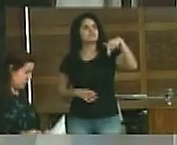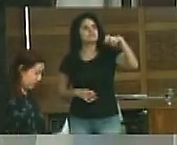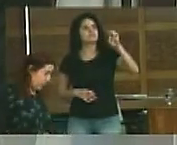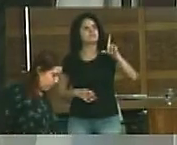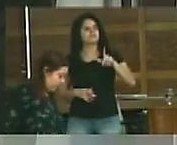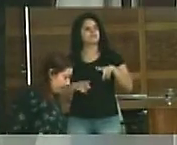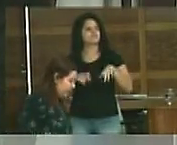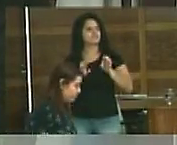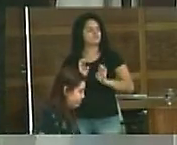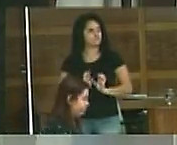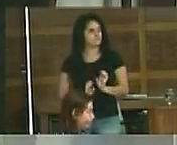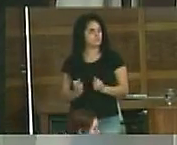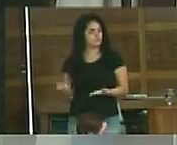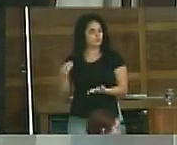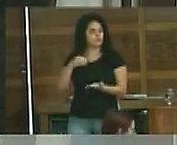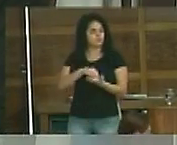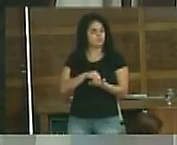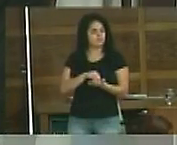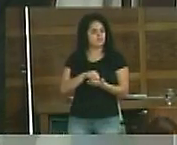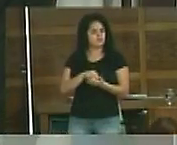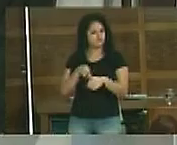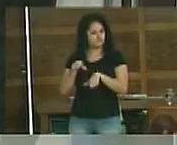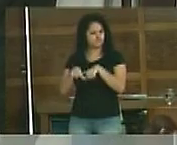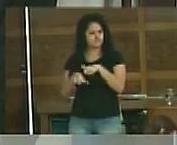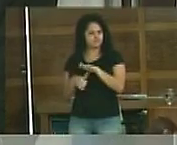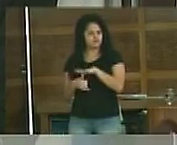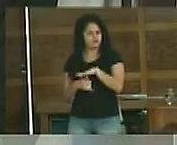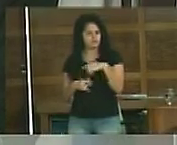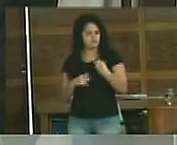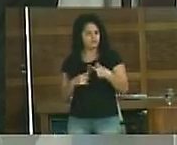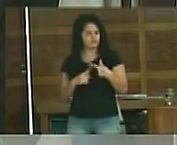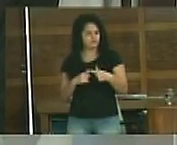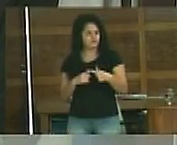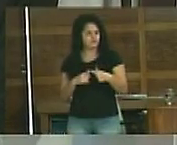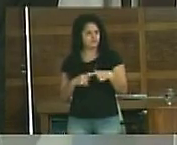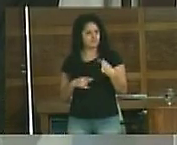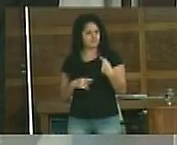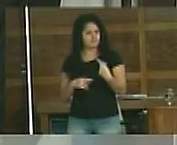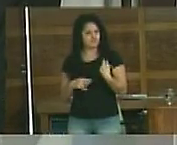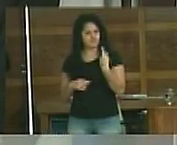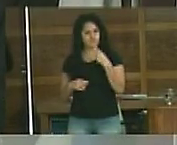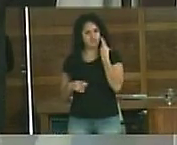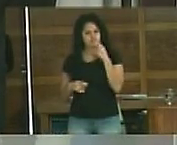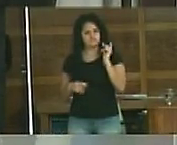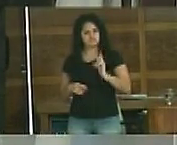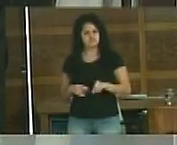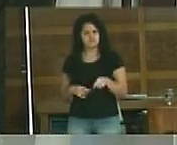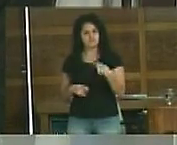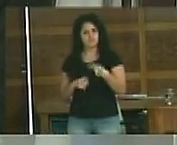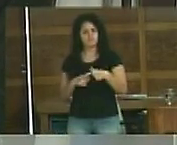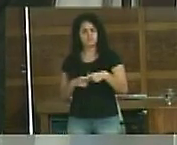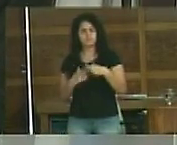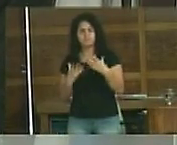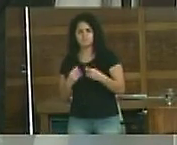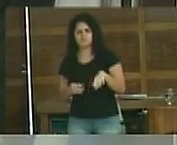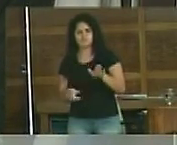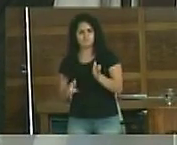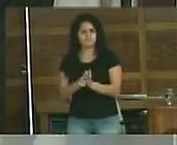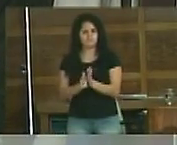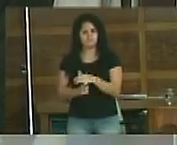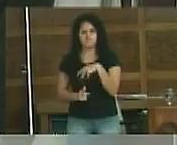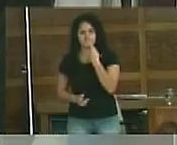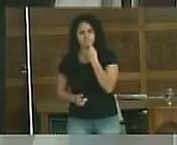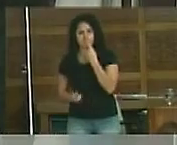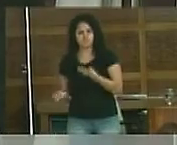A Enel, colocar lá o transformador, que a gente tanto fala aqui. Por que tanta burocracia para colocar um